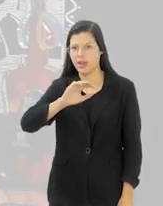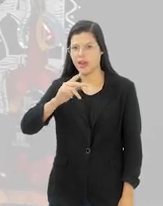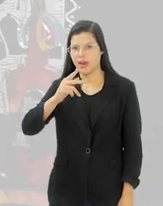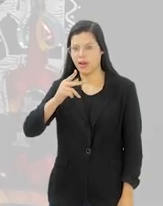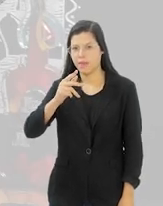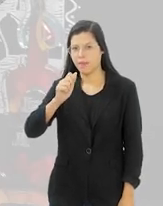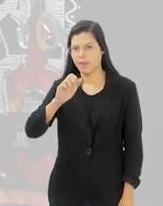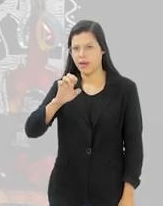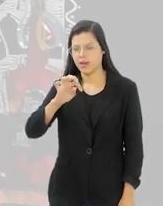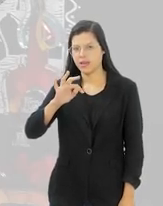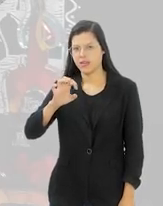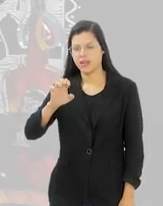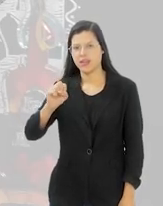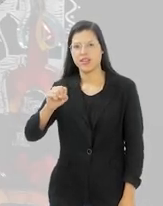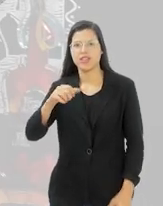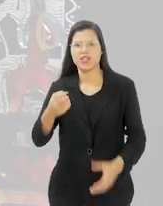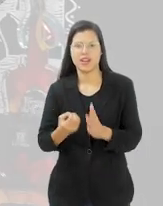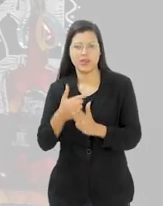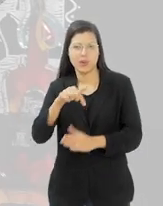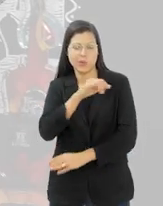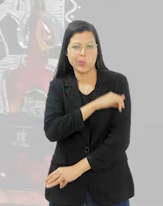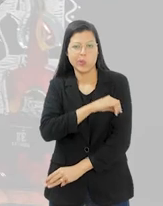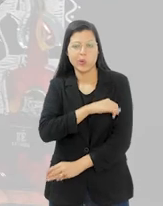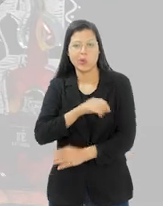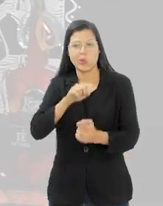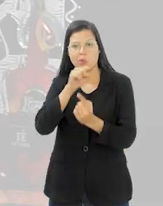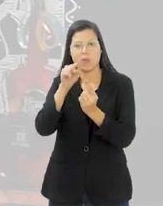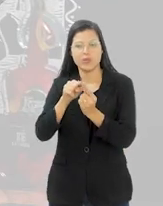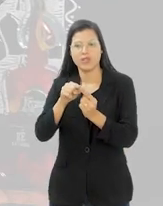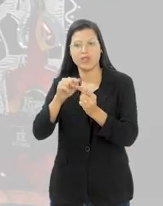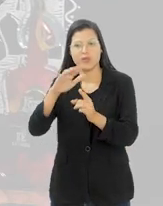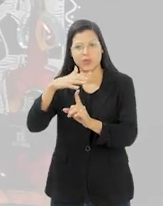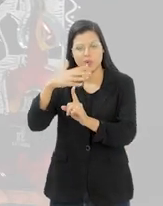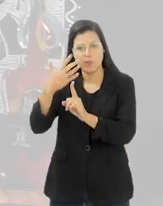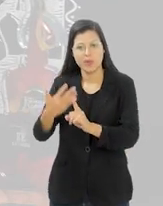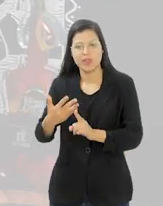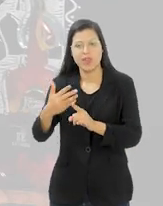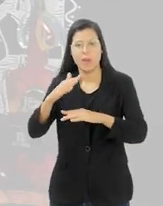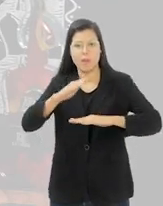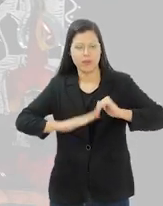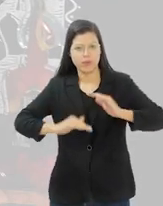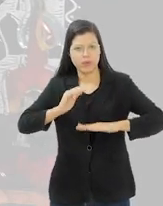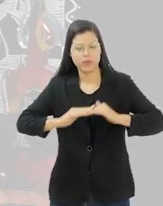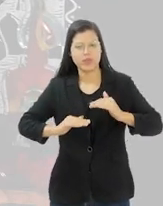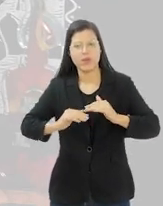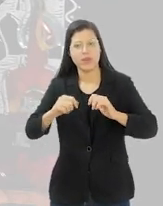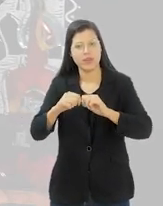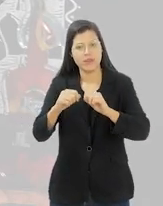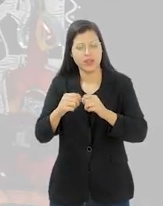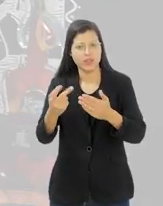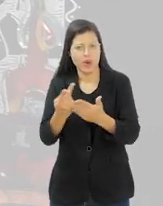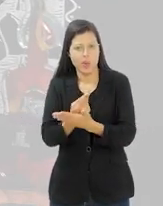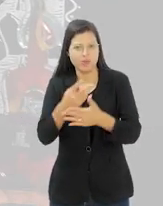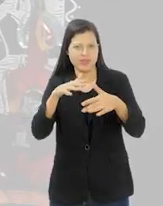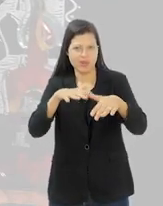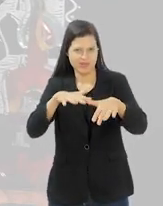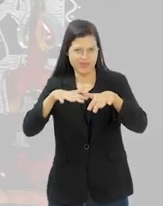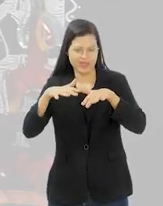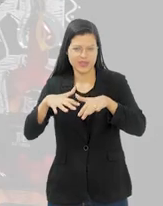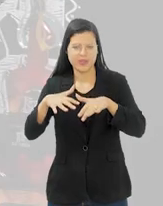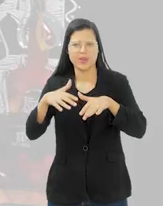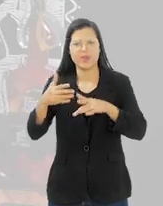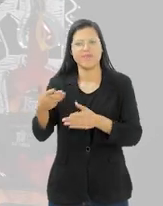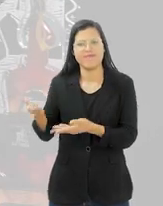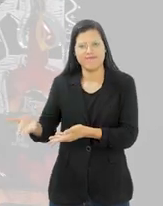com o objetivo de homenagear os profissionais que estão diretamente ligados à construção dos desfiles de escola de samba. Com